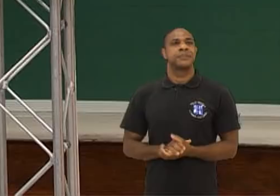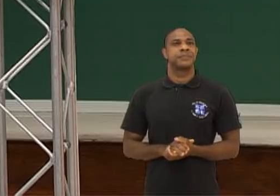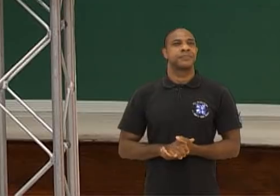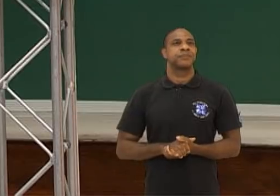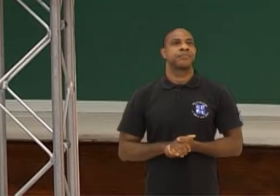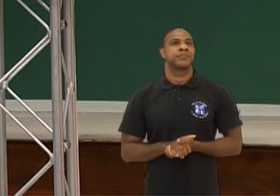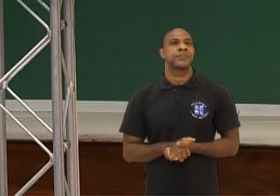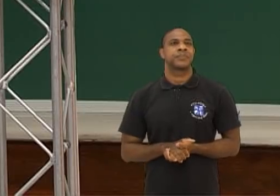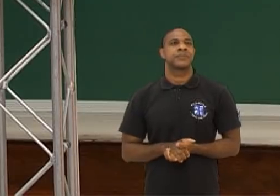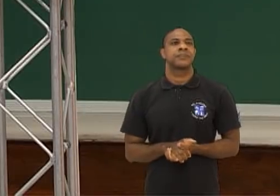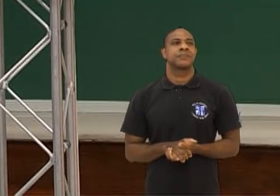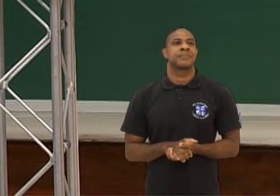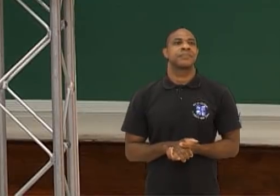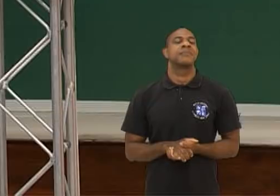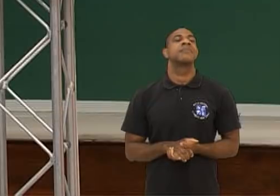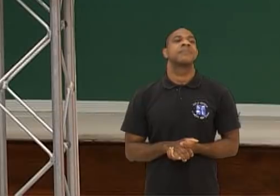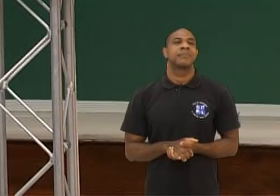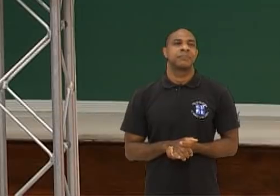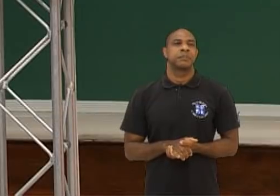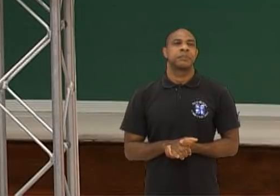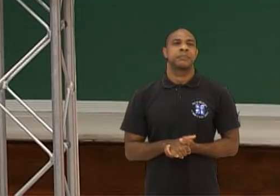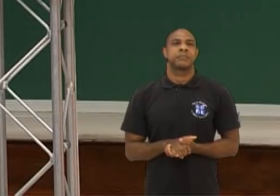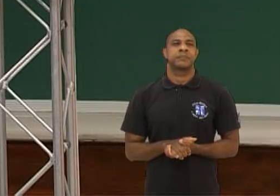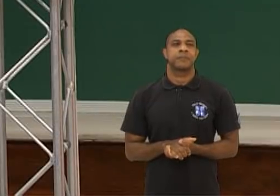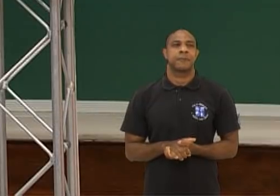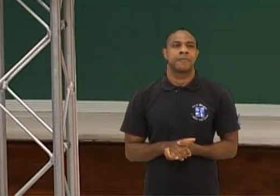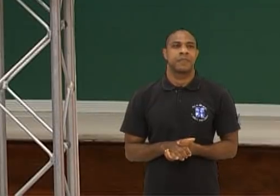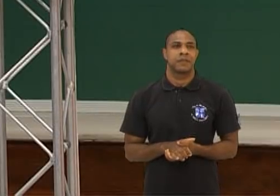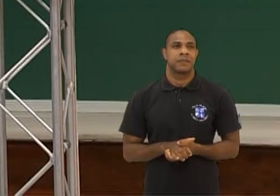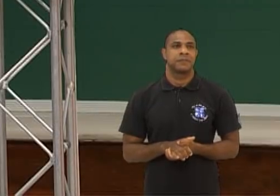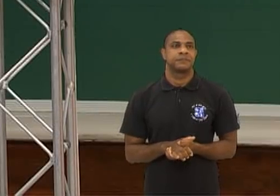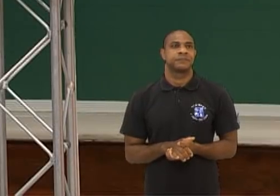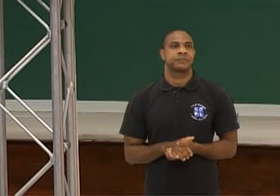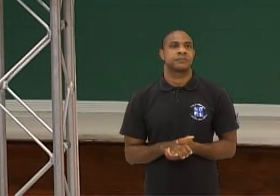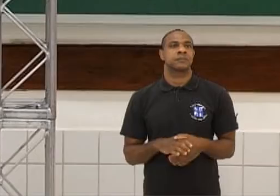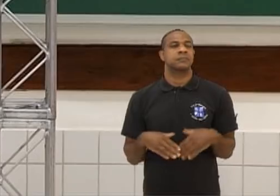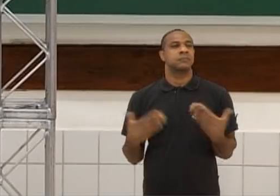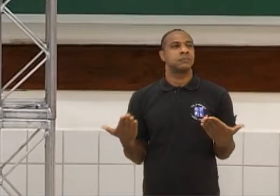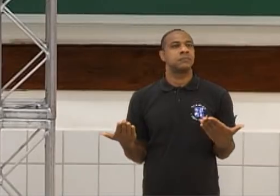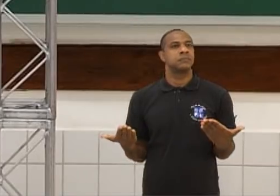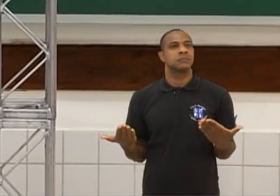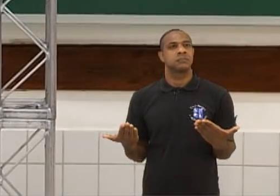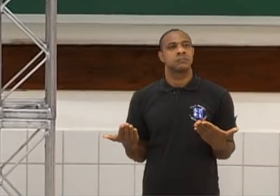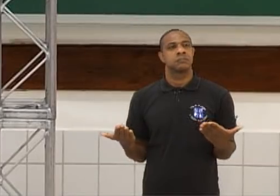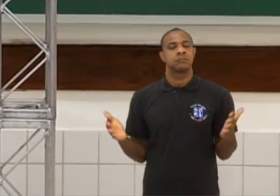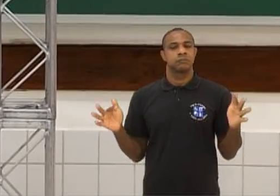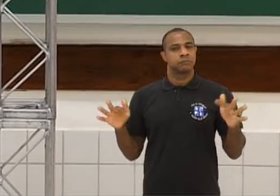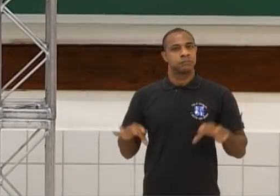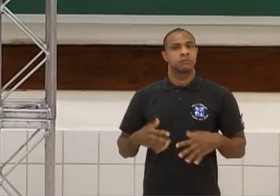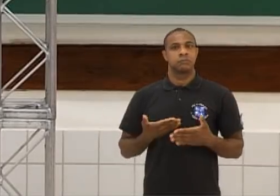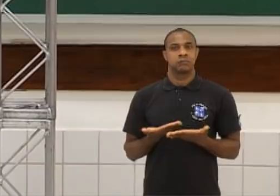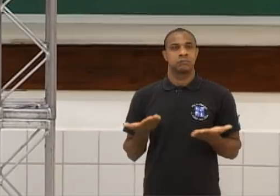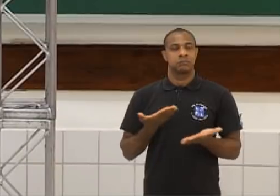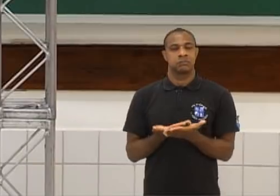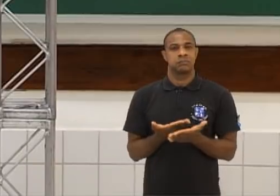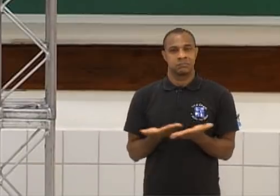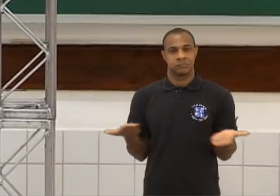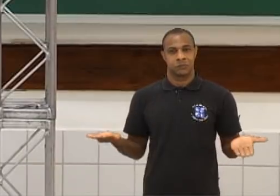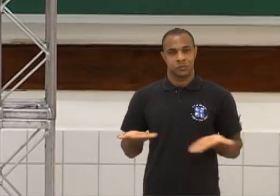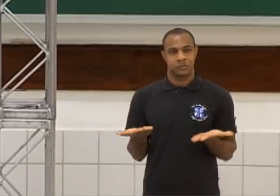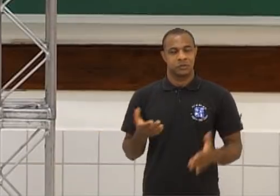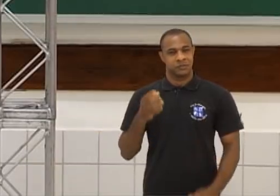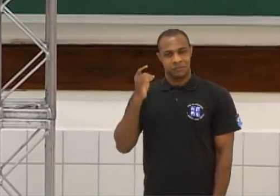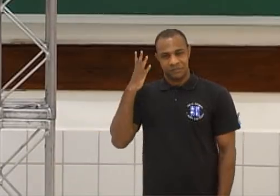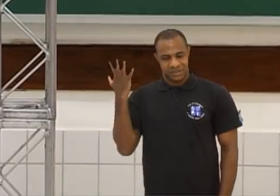45, né? Então, o número é 45. Então, acabamos a nossa aula por hoje. Foi fácil? Foi legal?